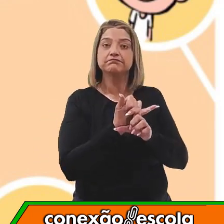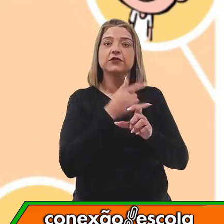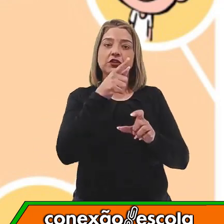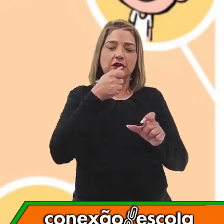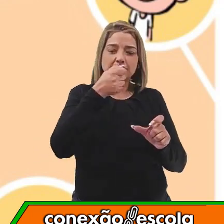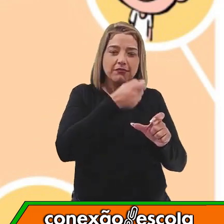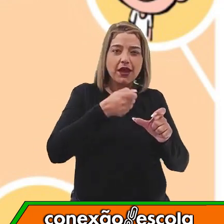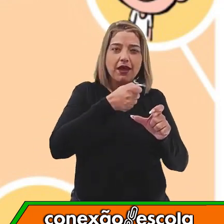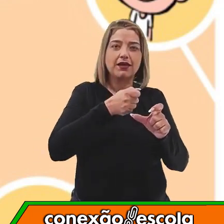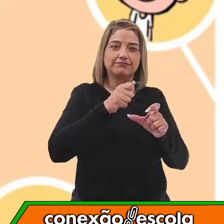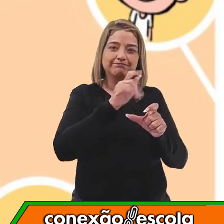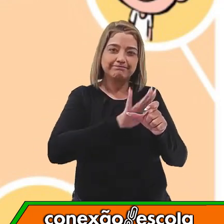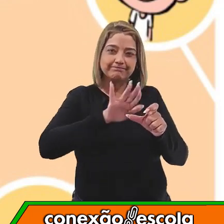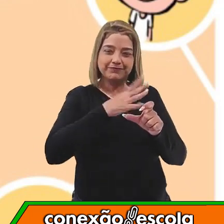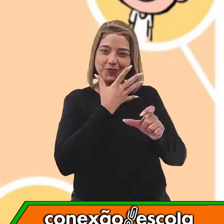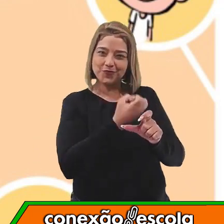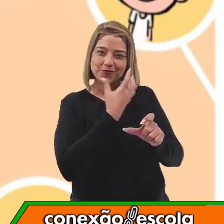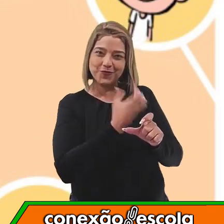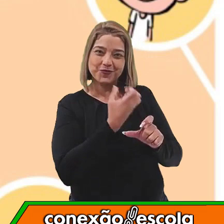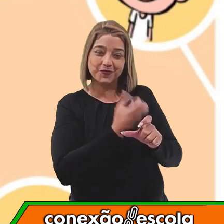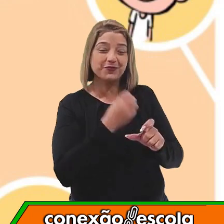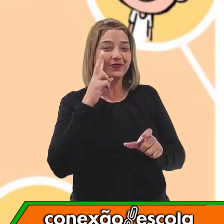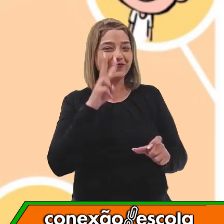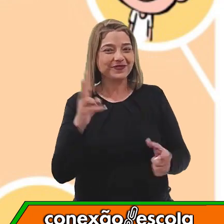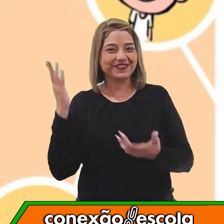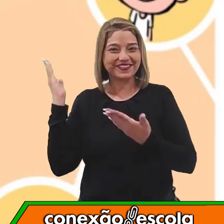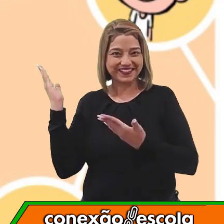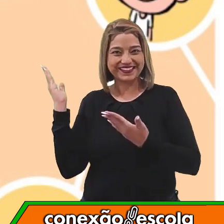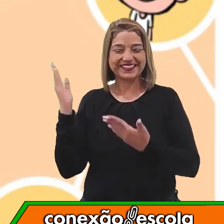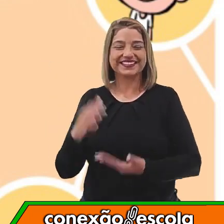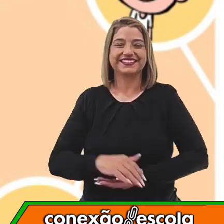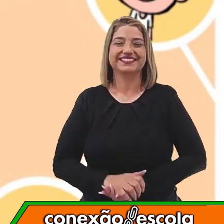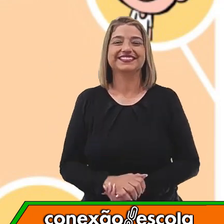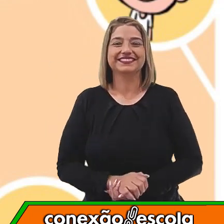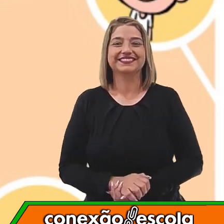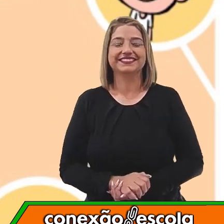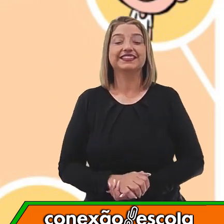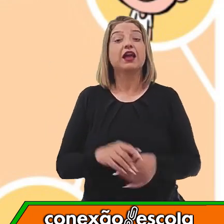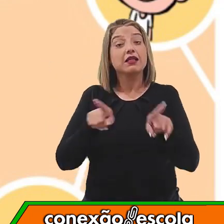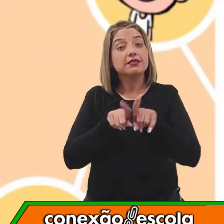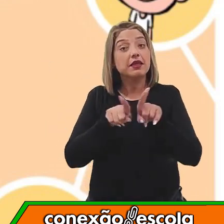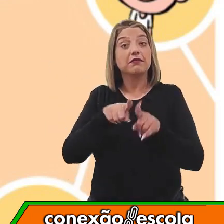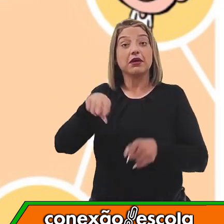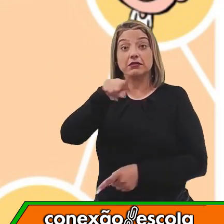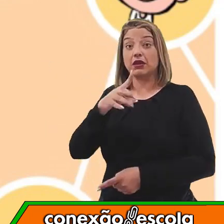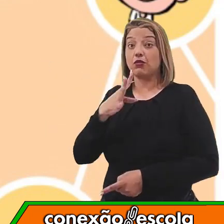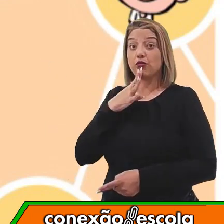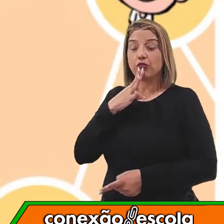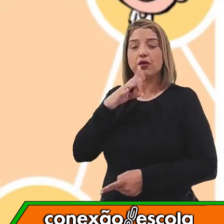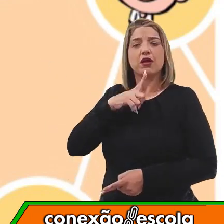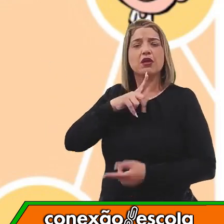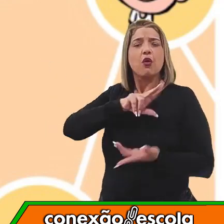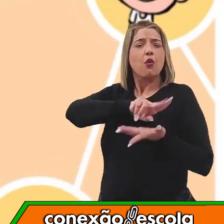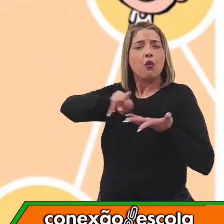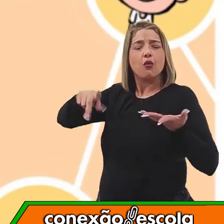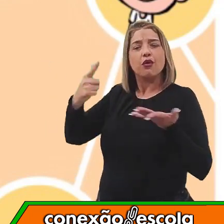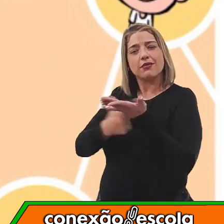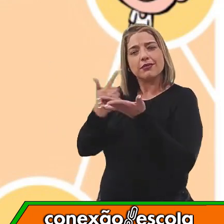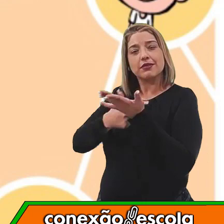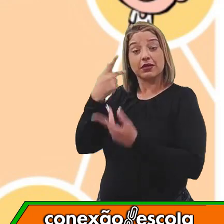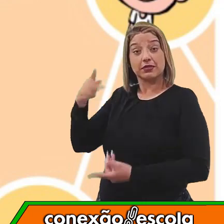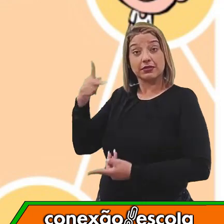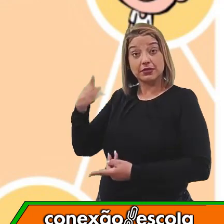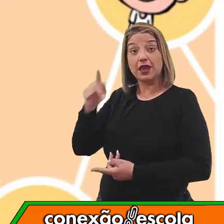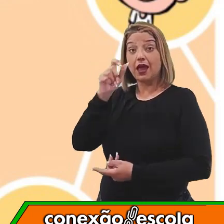do seu celular para o QR Code que está aparecendo aí, na sua tela. Gente. E se vocês quiserem conhecer outras obras e tudo que o